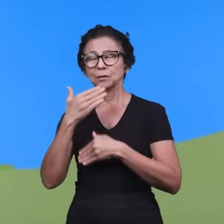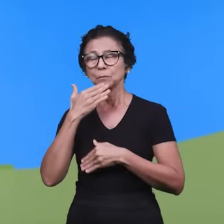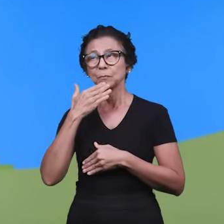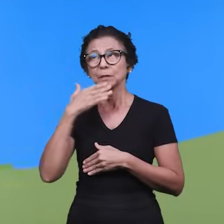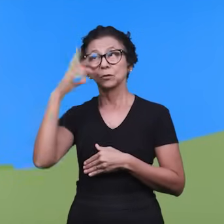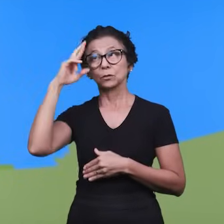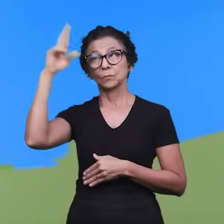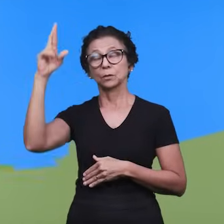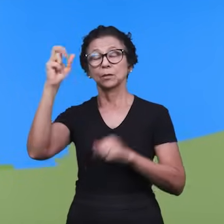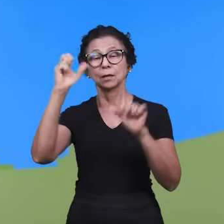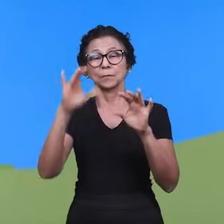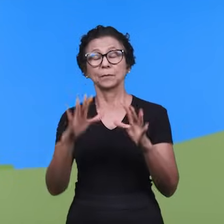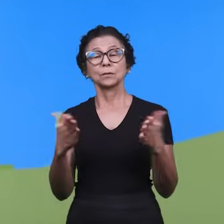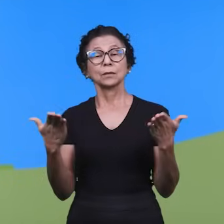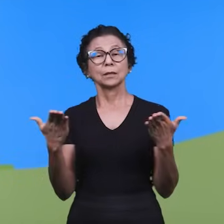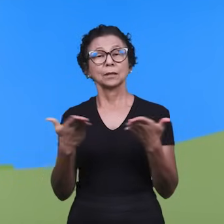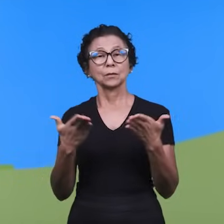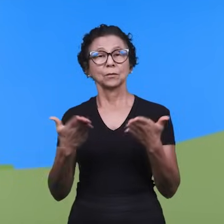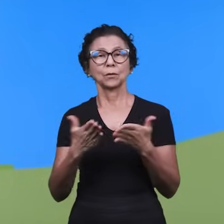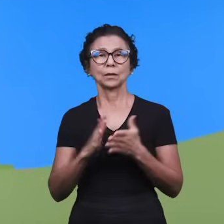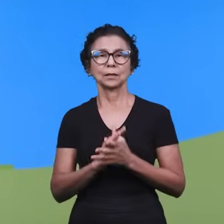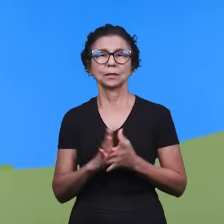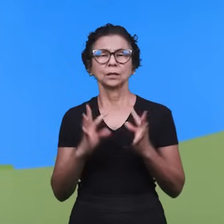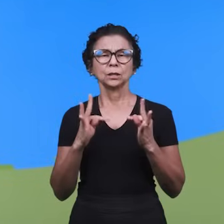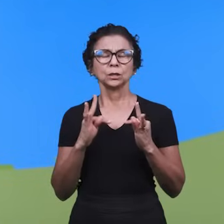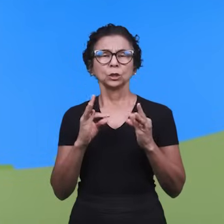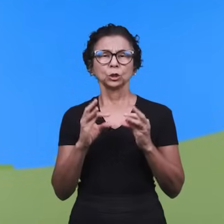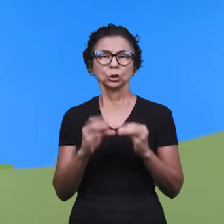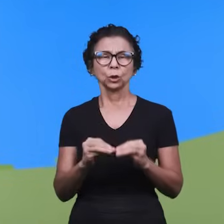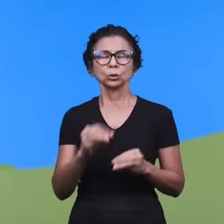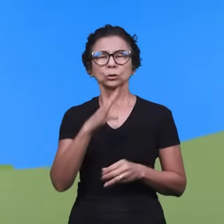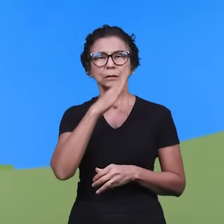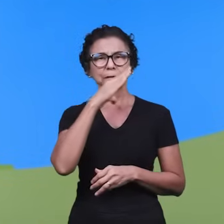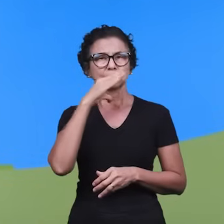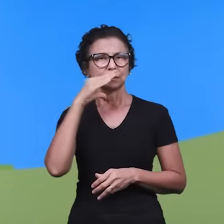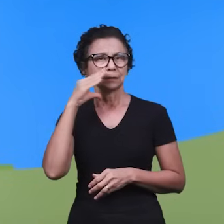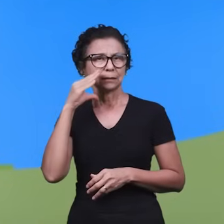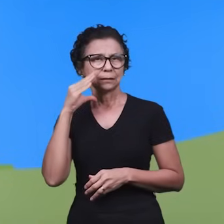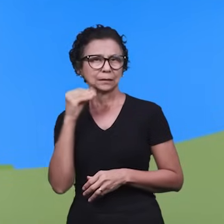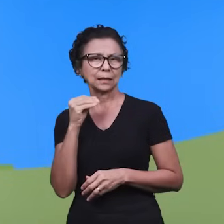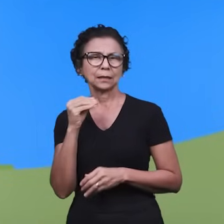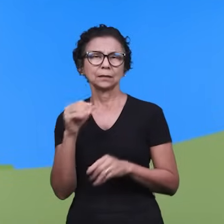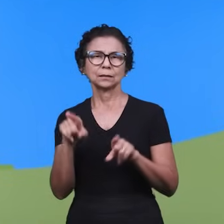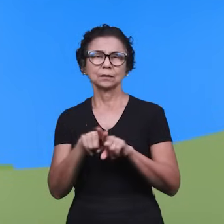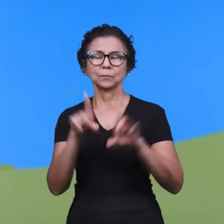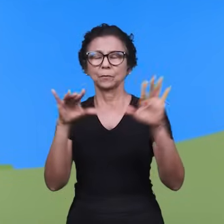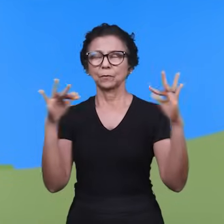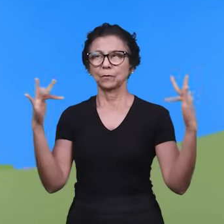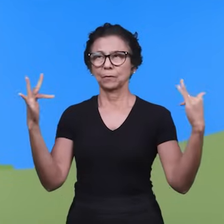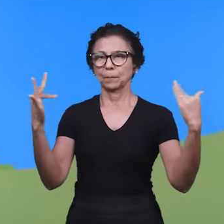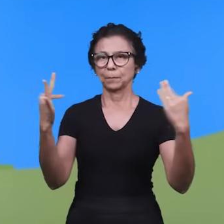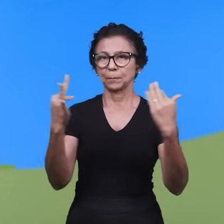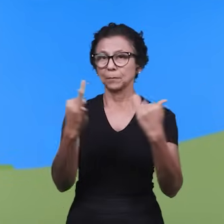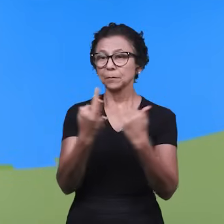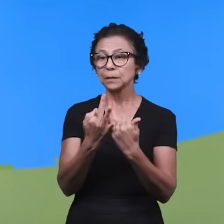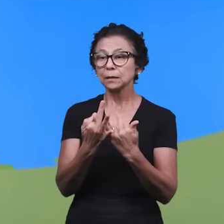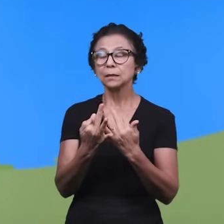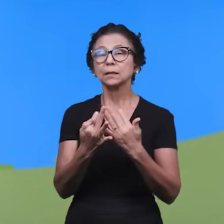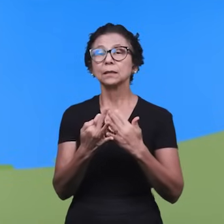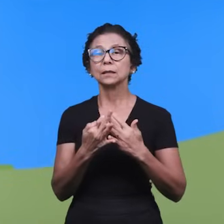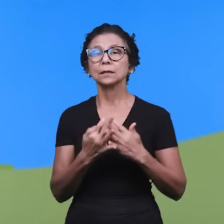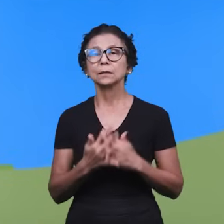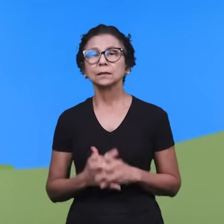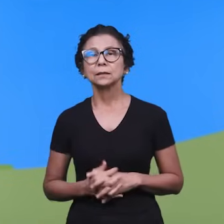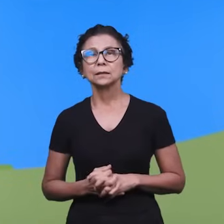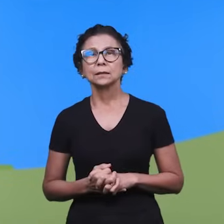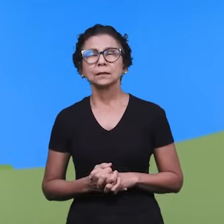presença. E pedimos que o Senhor abençoe agora todos os adolescentes, suas famílias,